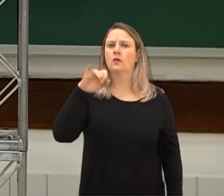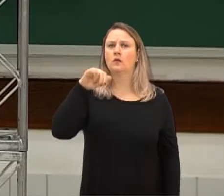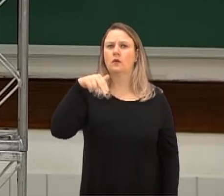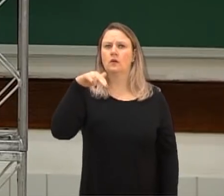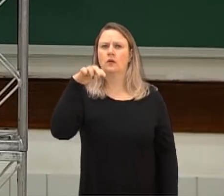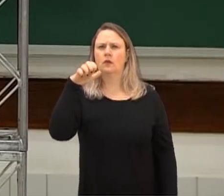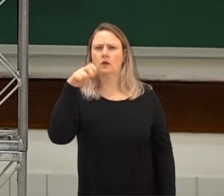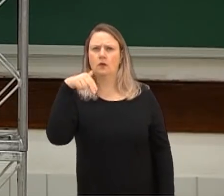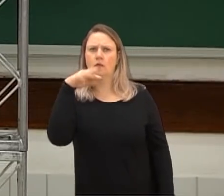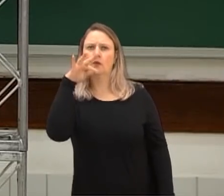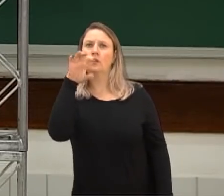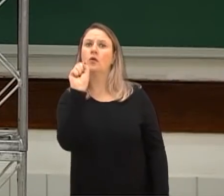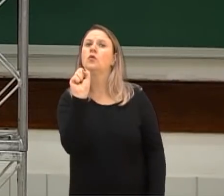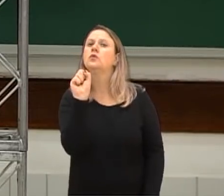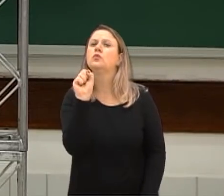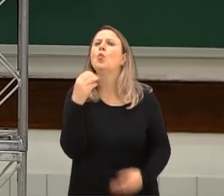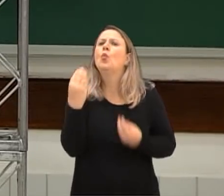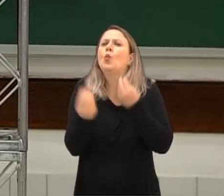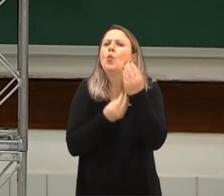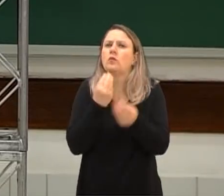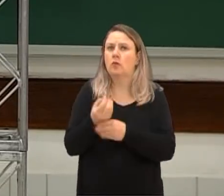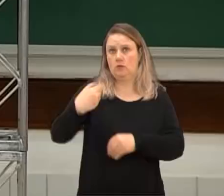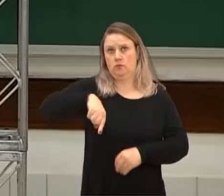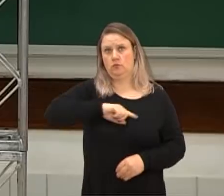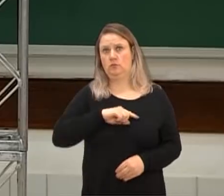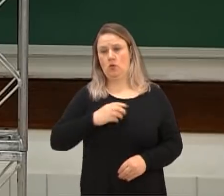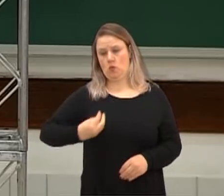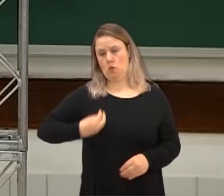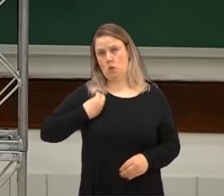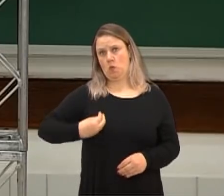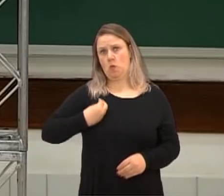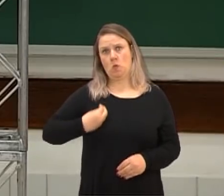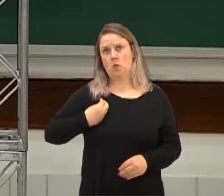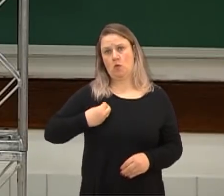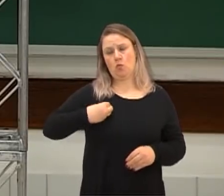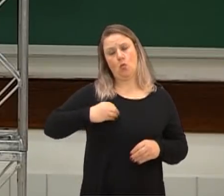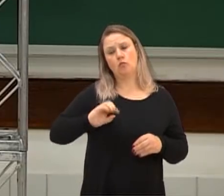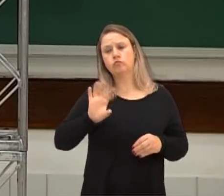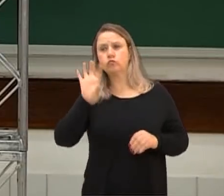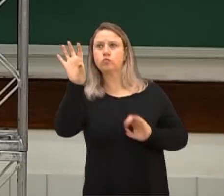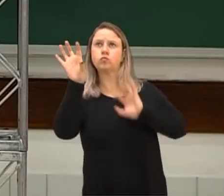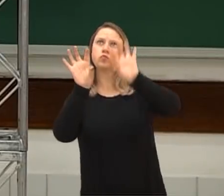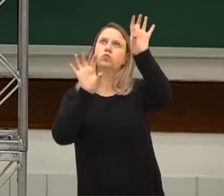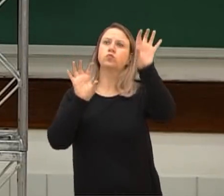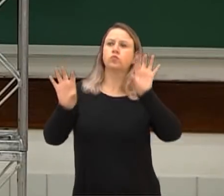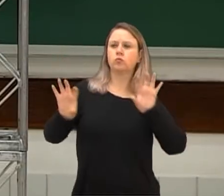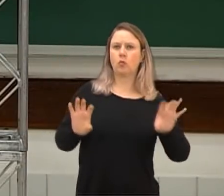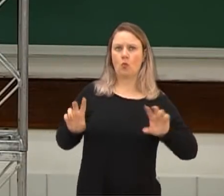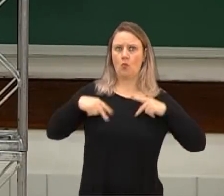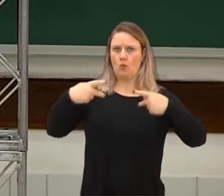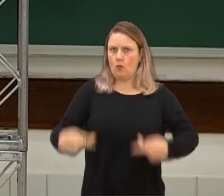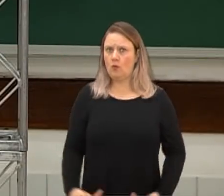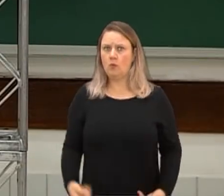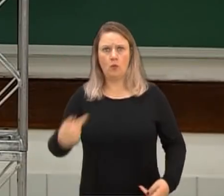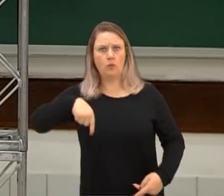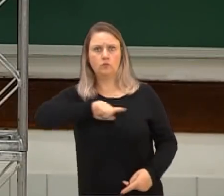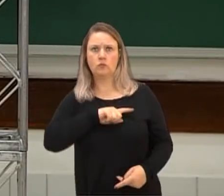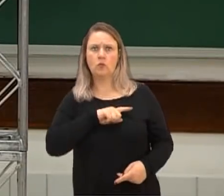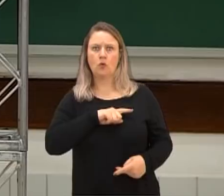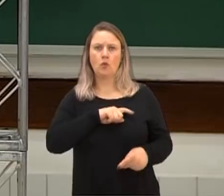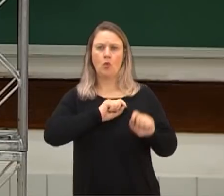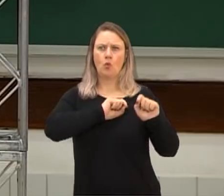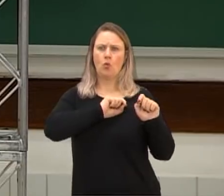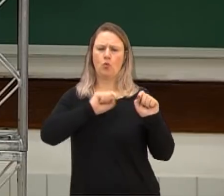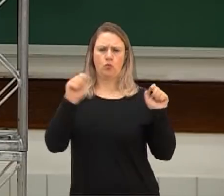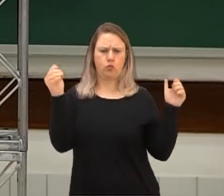para pensar. Ora, nós habitamos relevos, né? Nós moramos nos continentes. Nós, seres humanos, habitamos esses